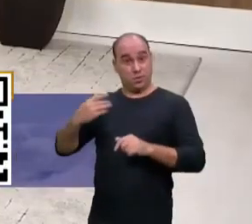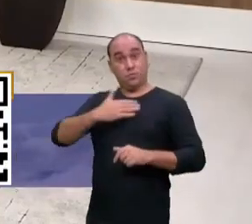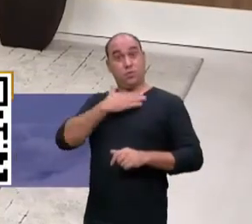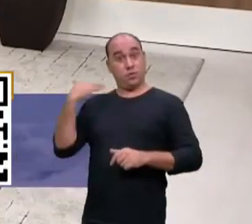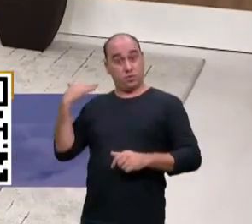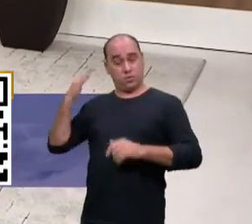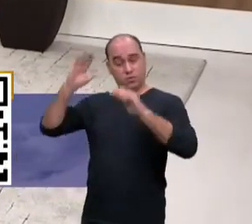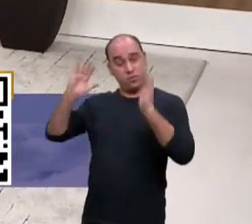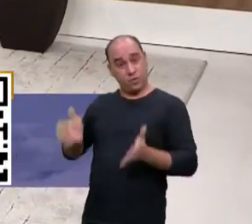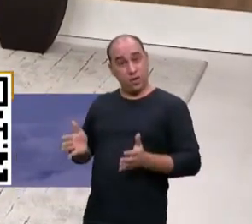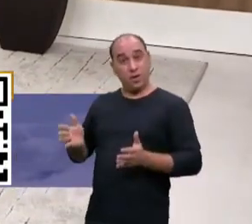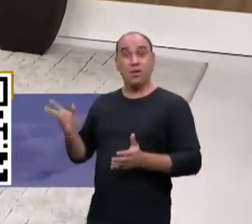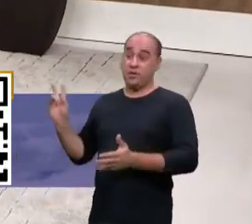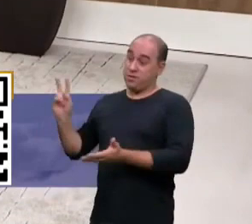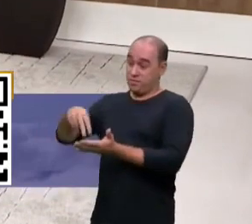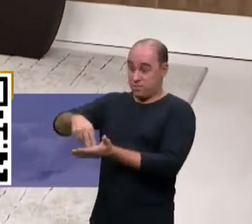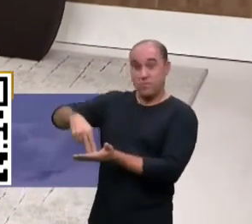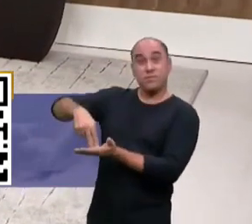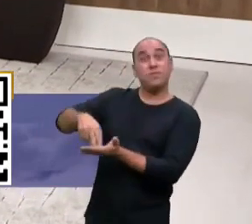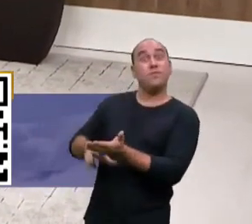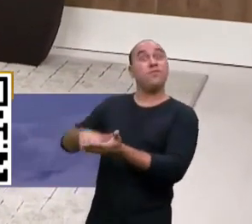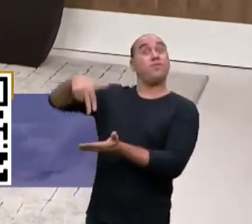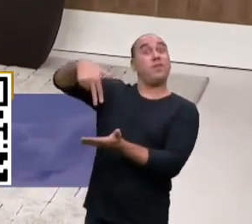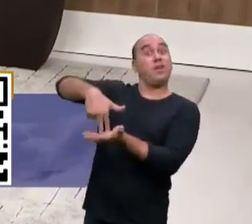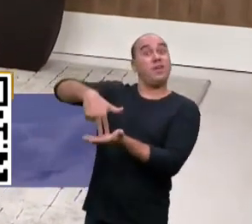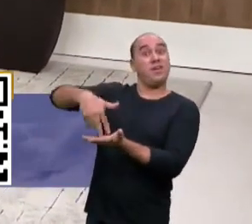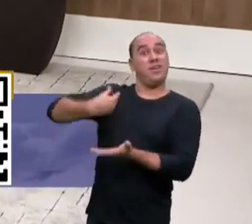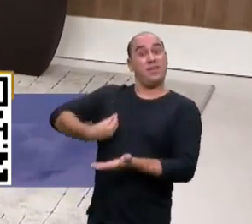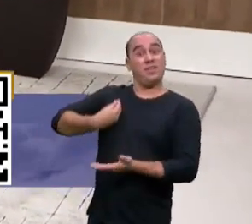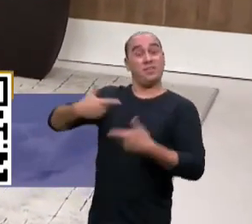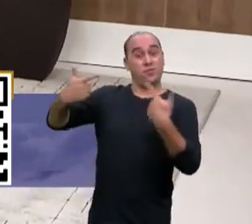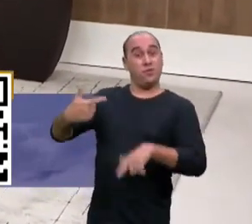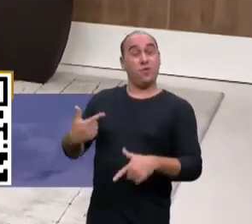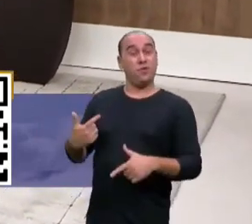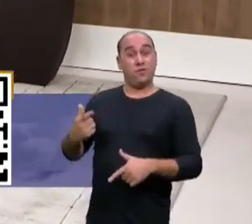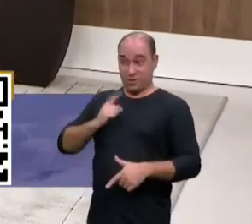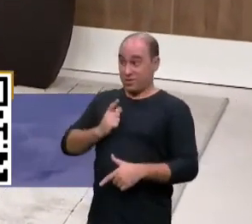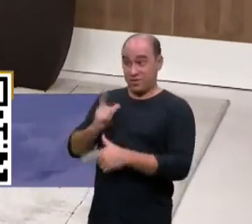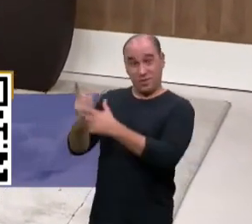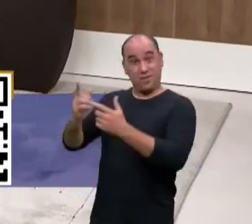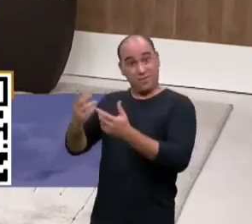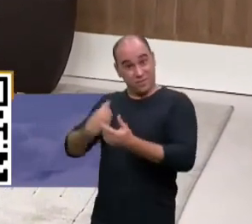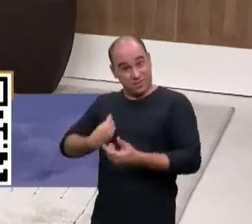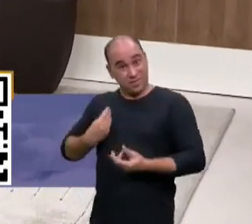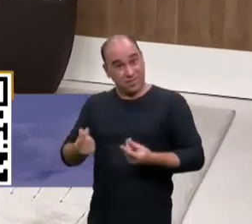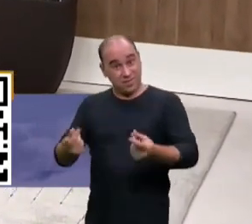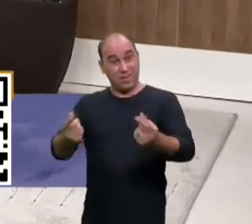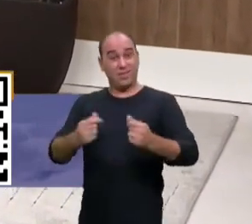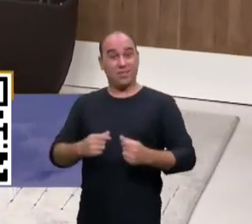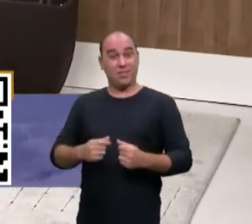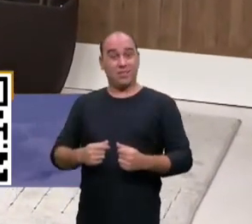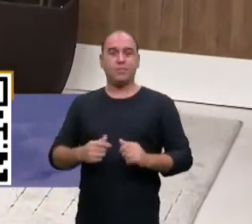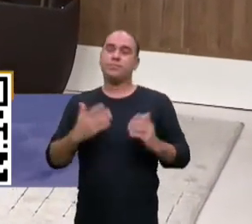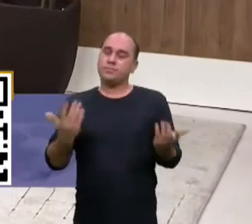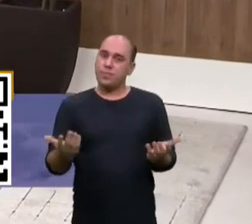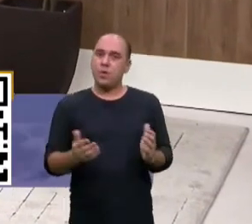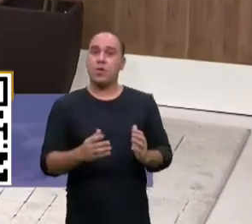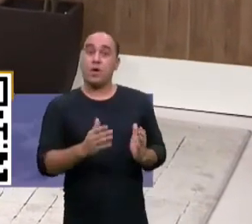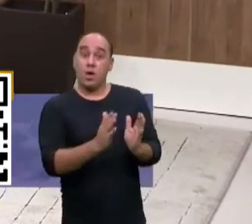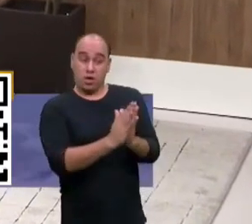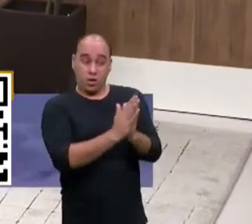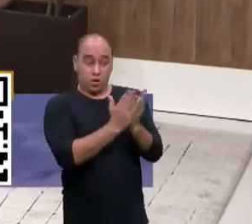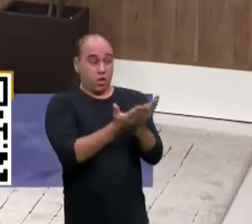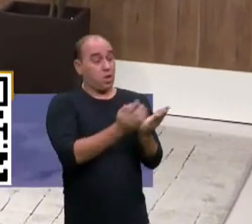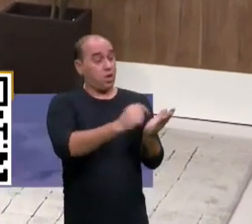morte e ele pode dizer ele vai nos dizer sabe porque porque aqui nas minhas mãos eu tenho a palavra dele essa